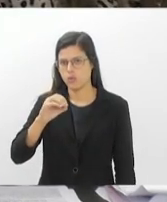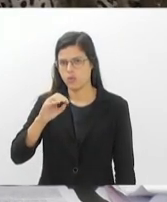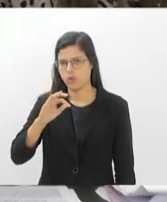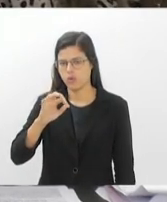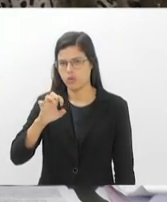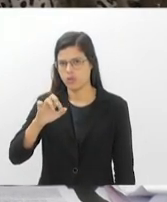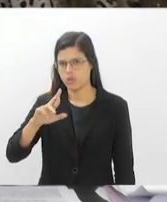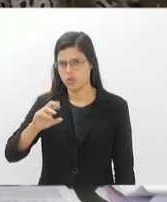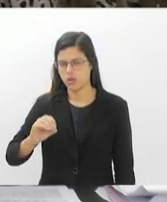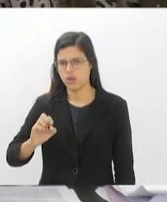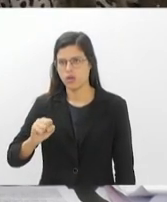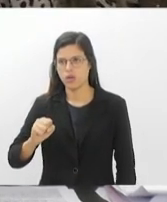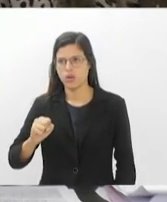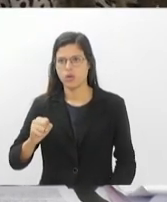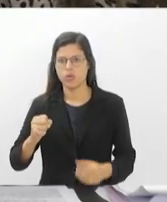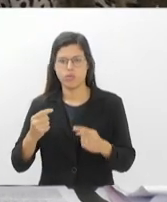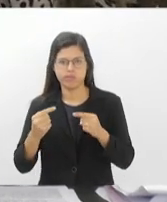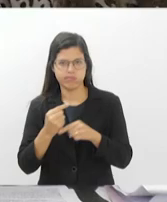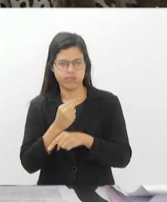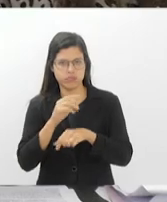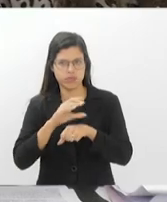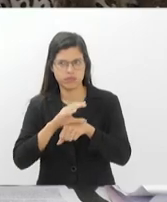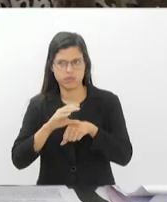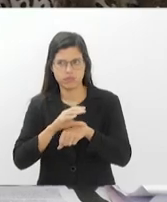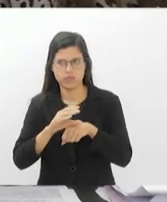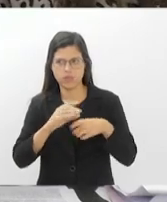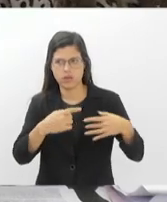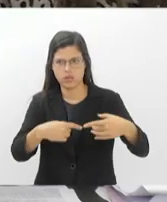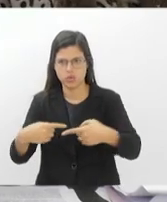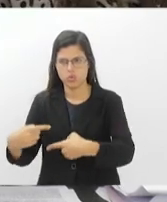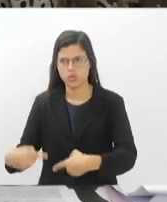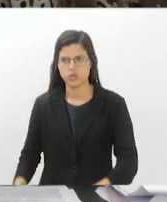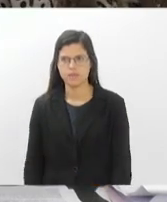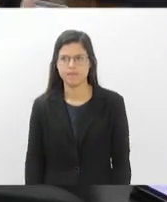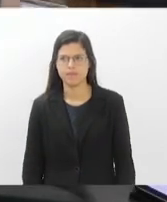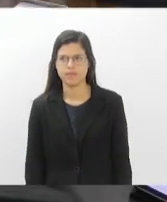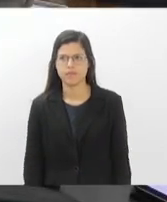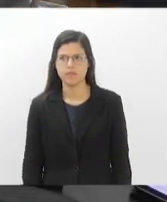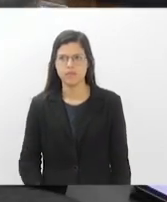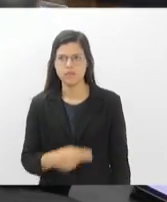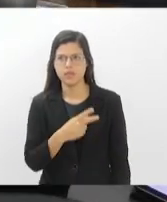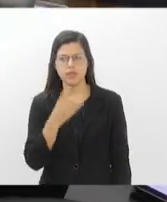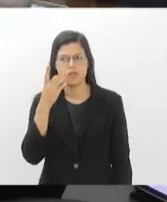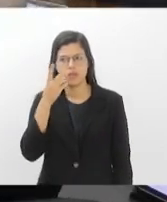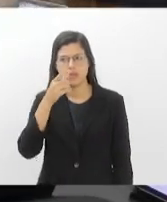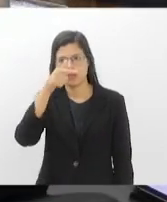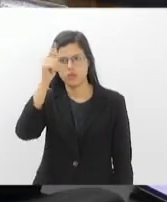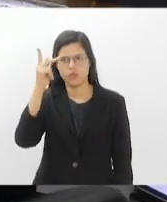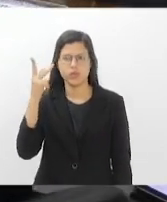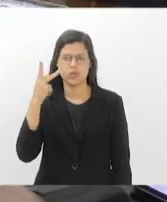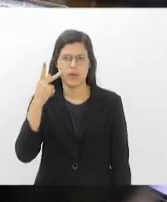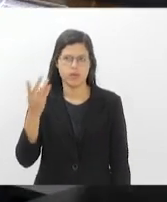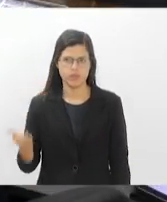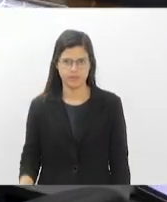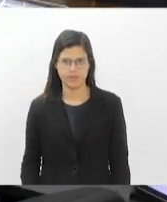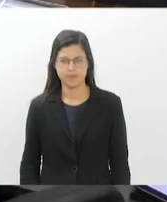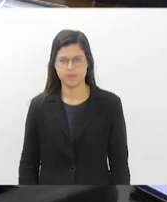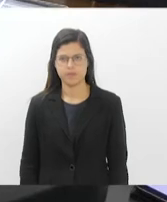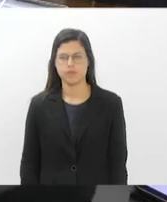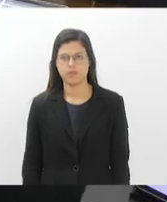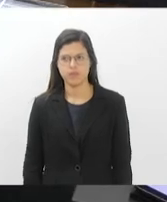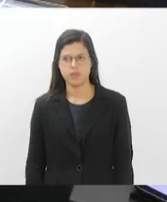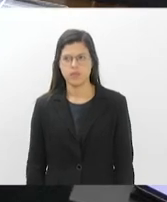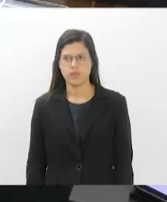Parecer é pela inconstitucionalidade. Presidente. Para discutir. Tudo bem? Deputado Luiz Paulo. Se o